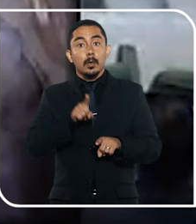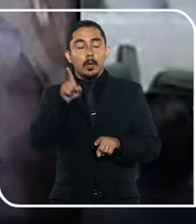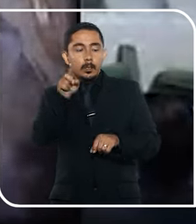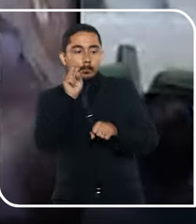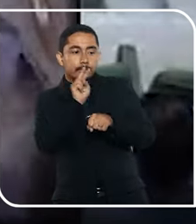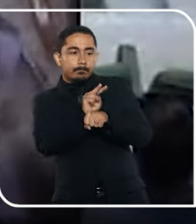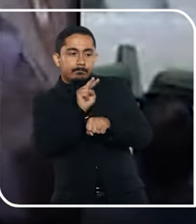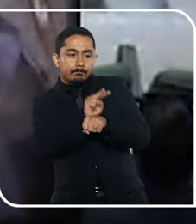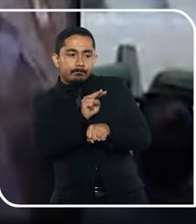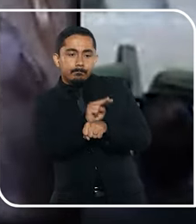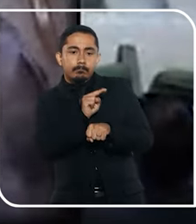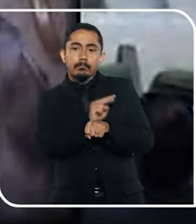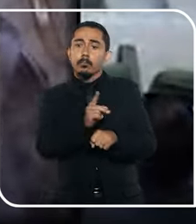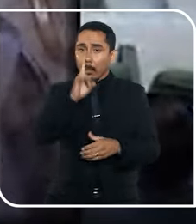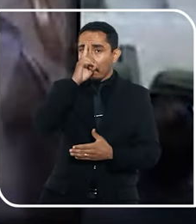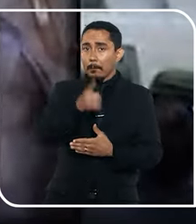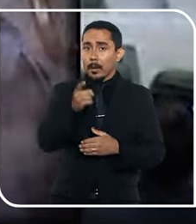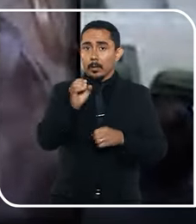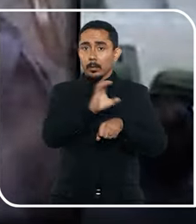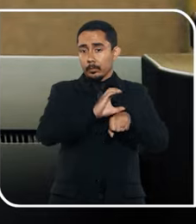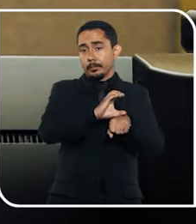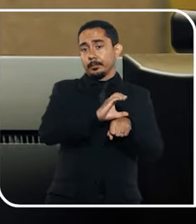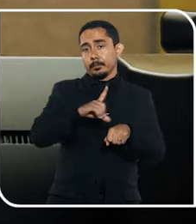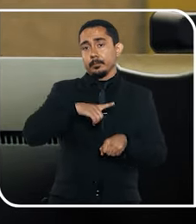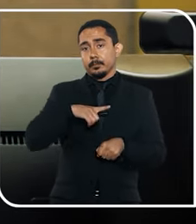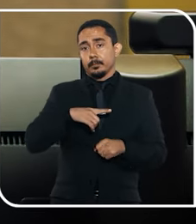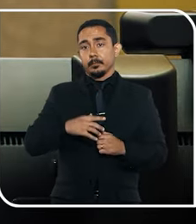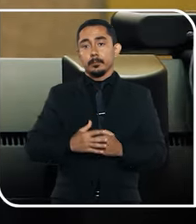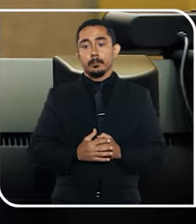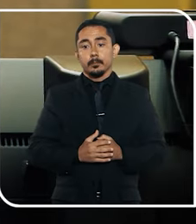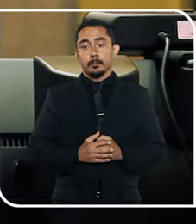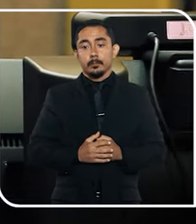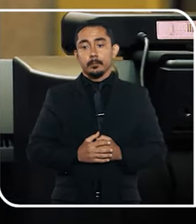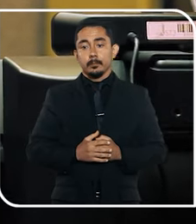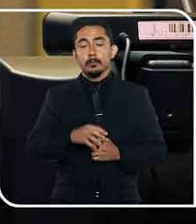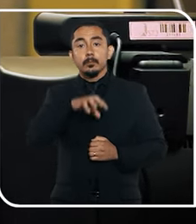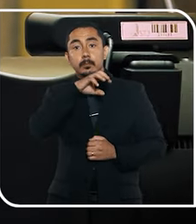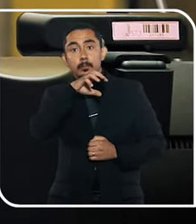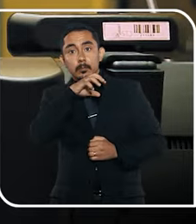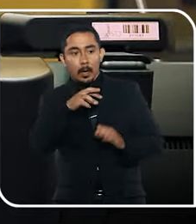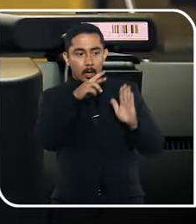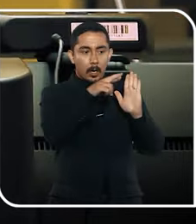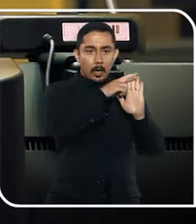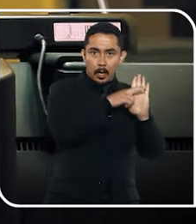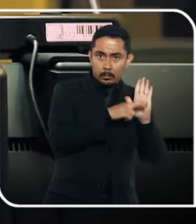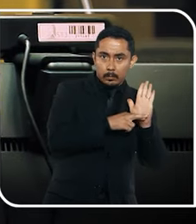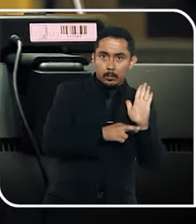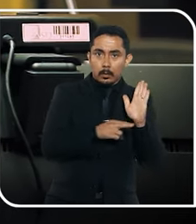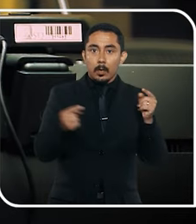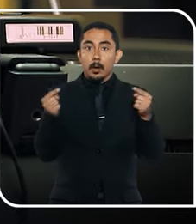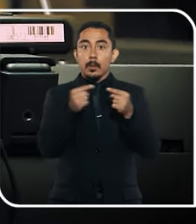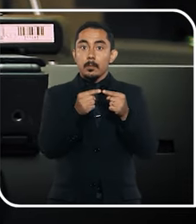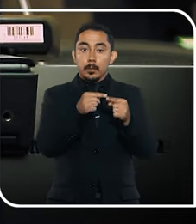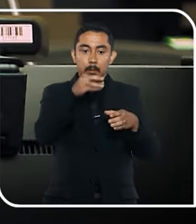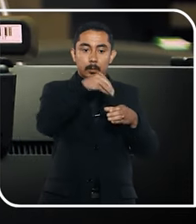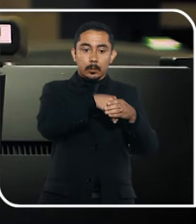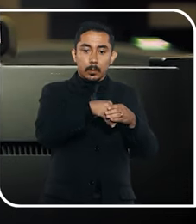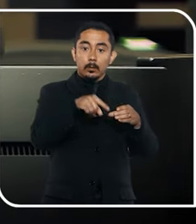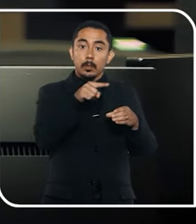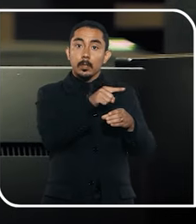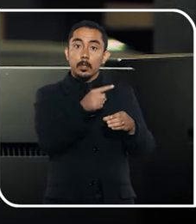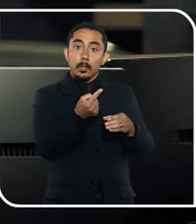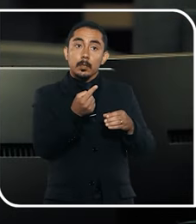necessidade de sua preservação como mandamento constitucional. Os animais, via de regra, se enquadram